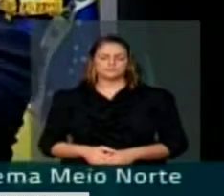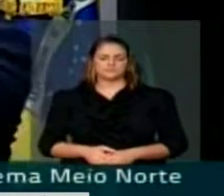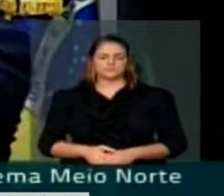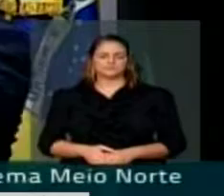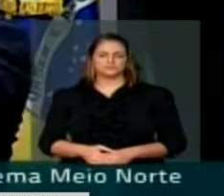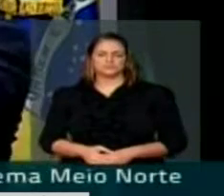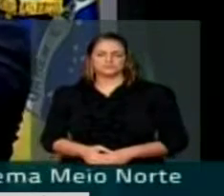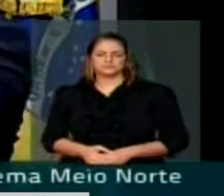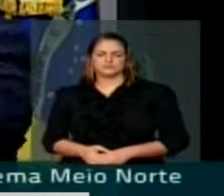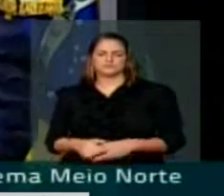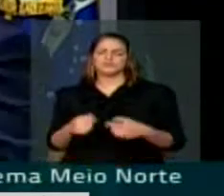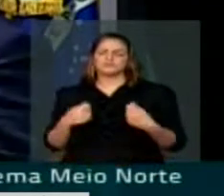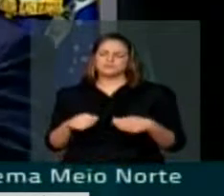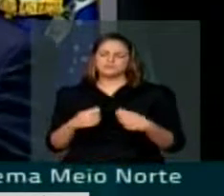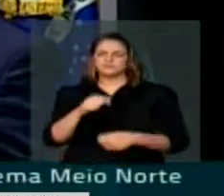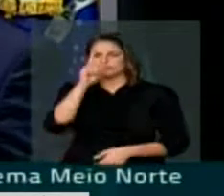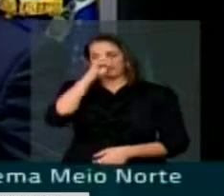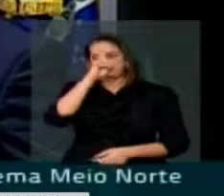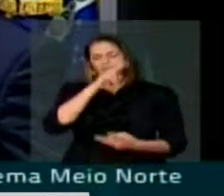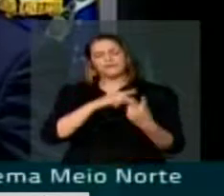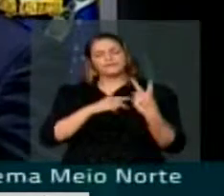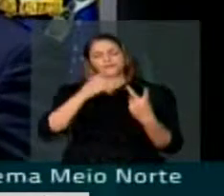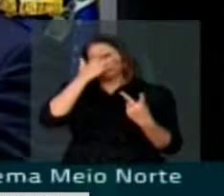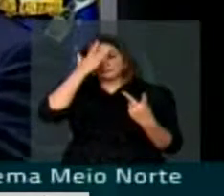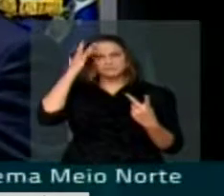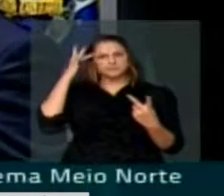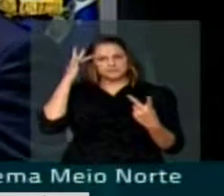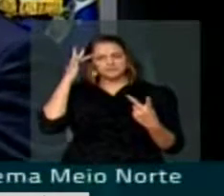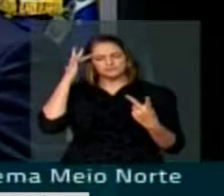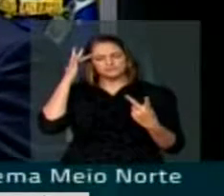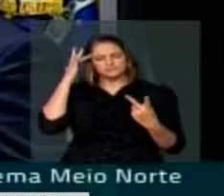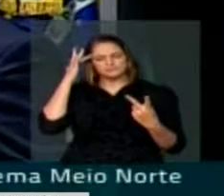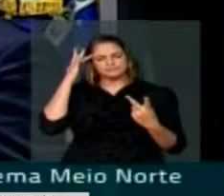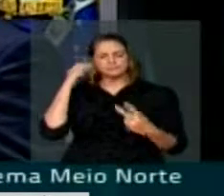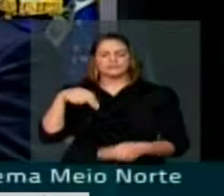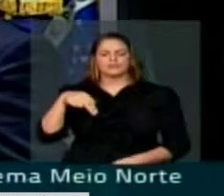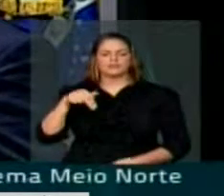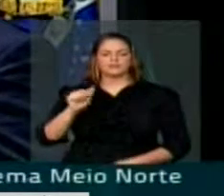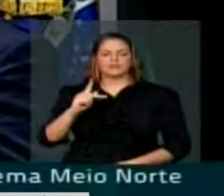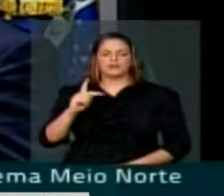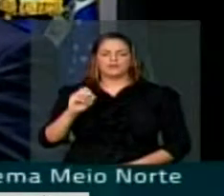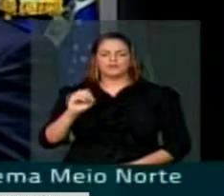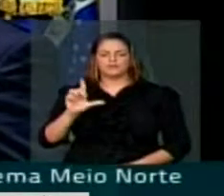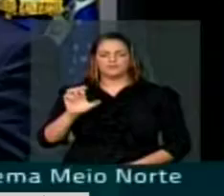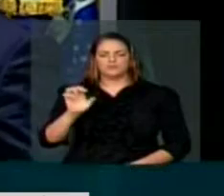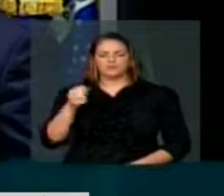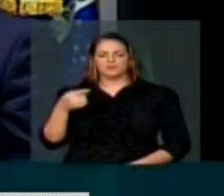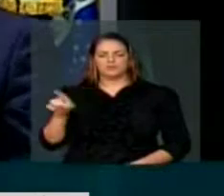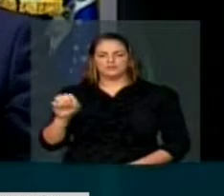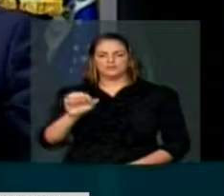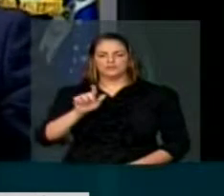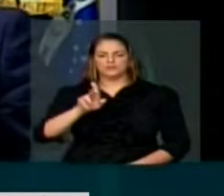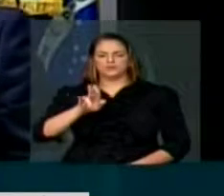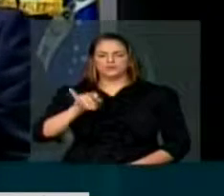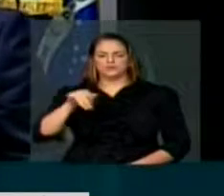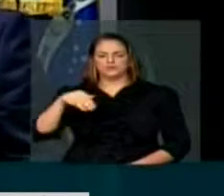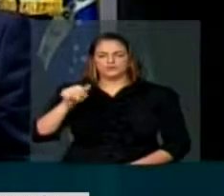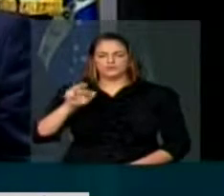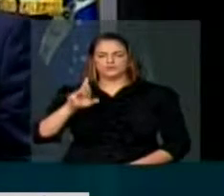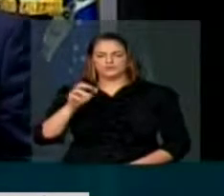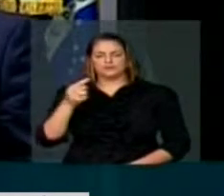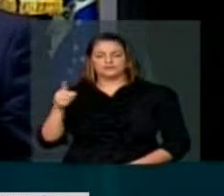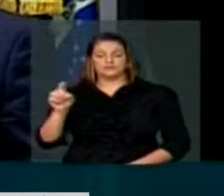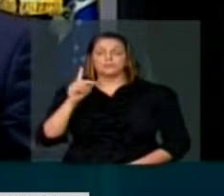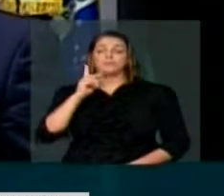Norte sem falar em dois nomes. Um, no seu Napoleão Guimarães. Ele é o patriarca